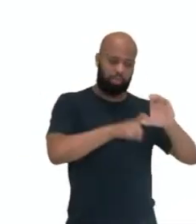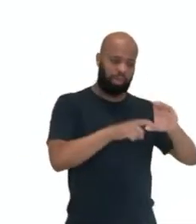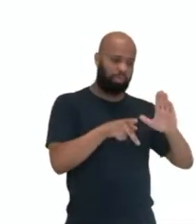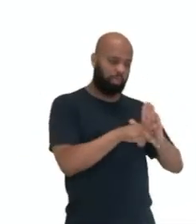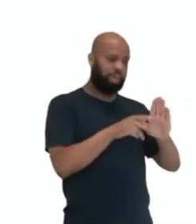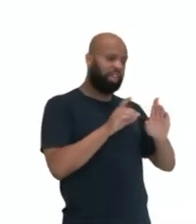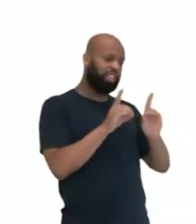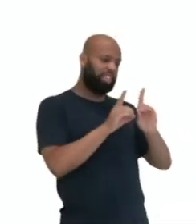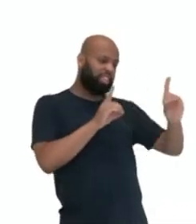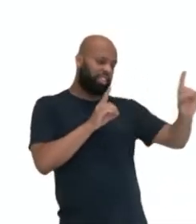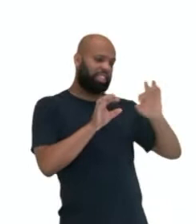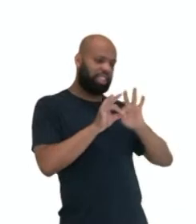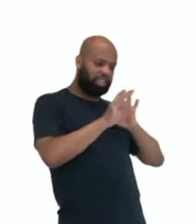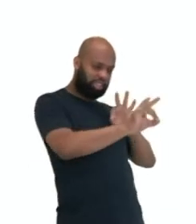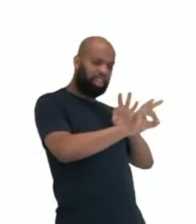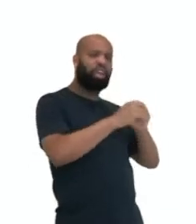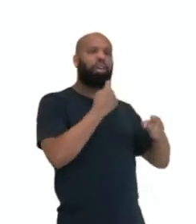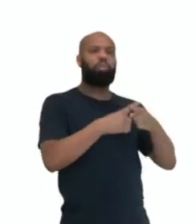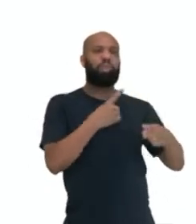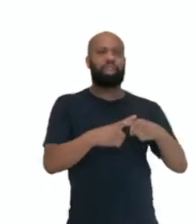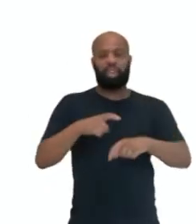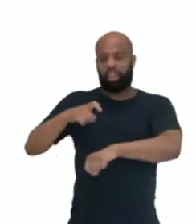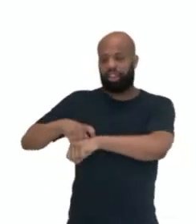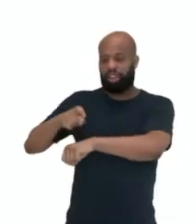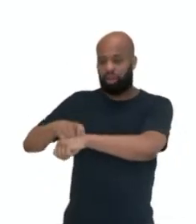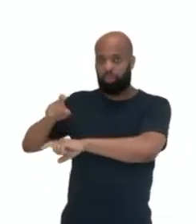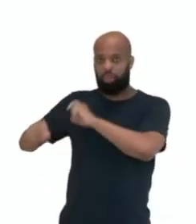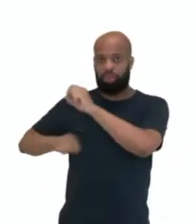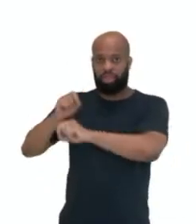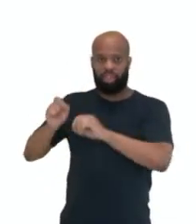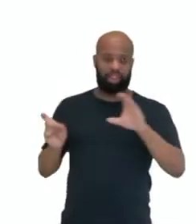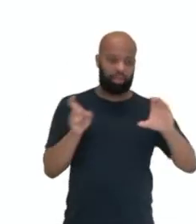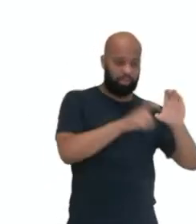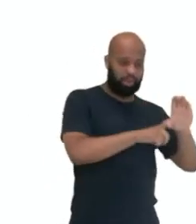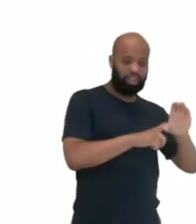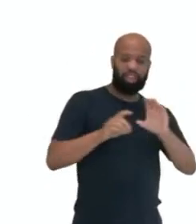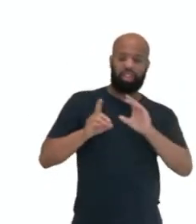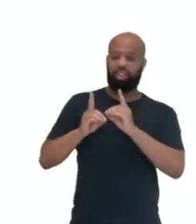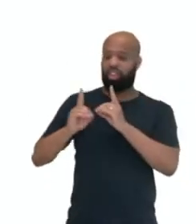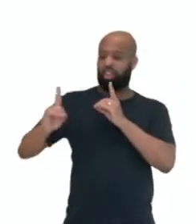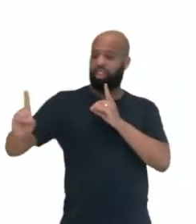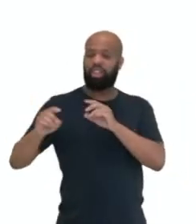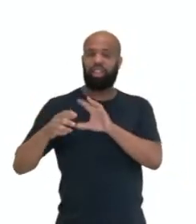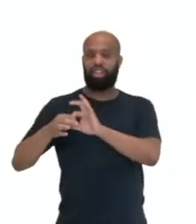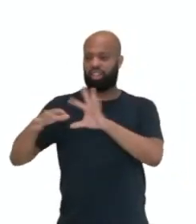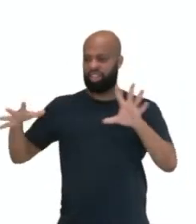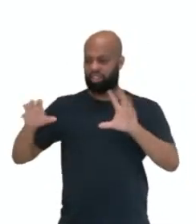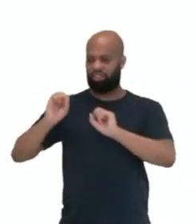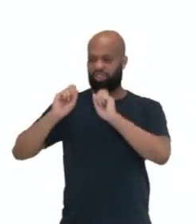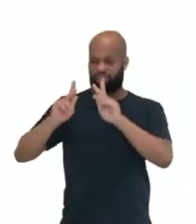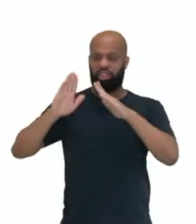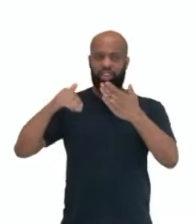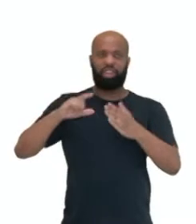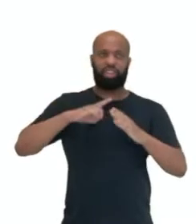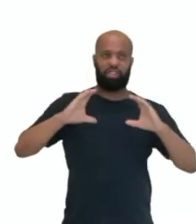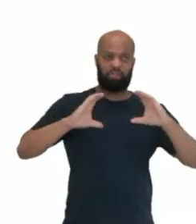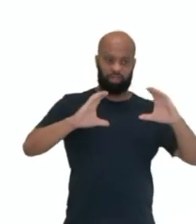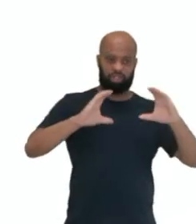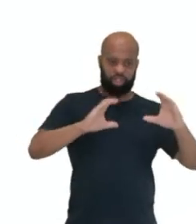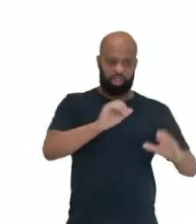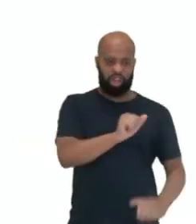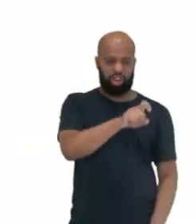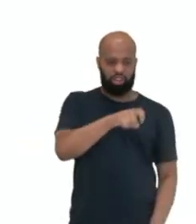percorrida. Então, o tempo é variável dependente e a distância é variável livre. Olha lá, ó. A função afim ou do primeiro